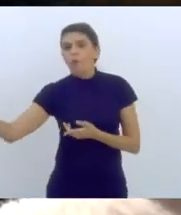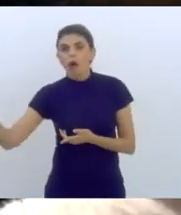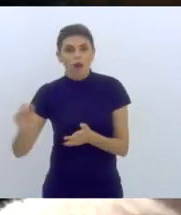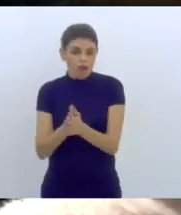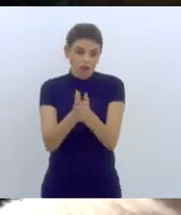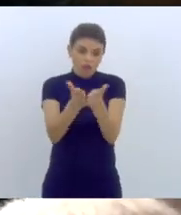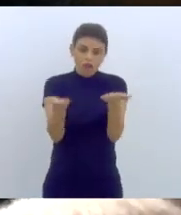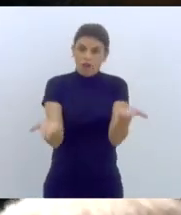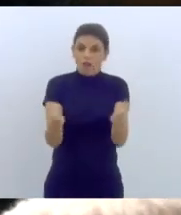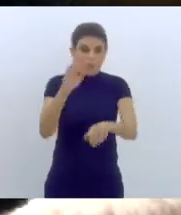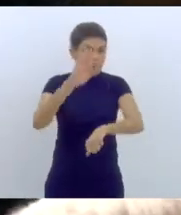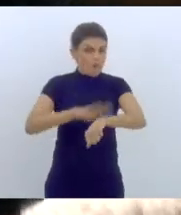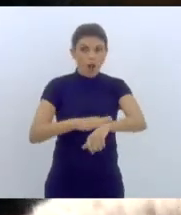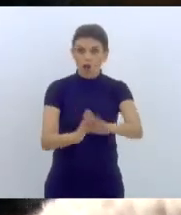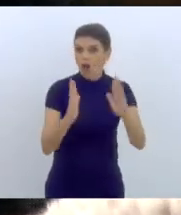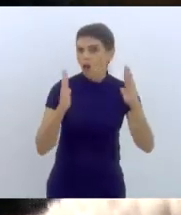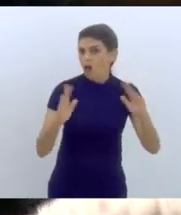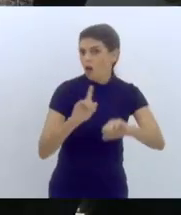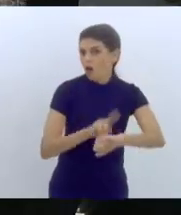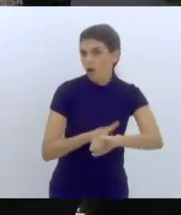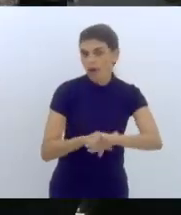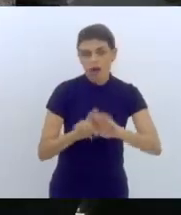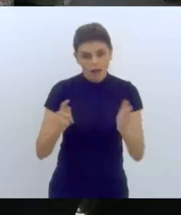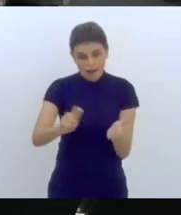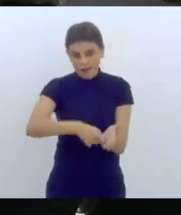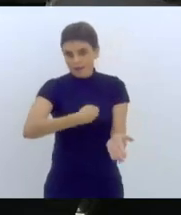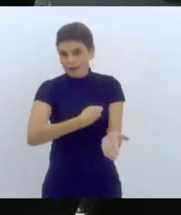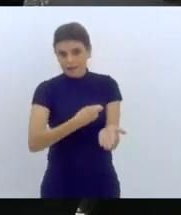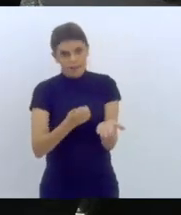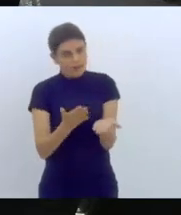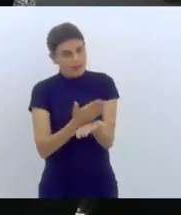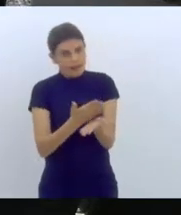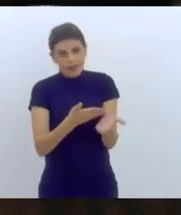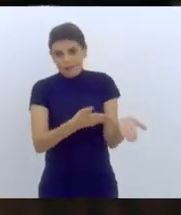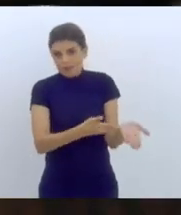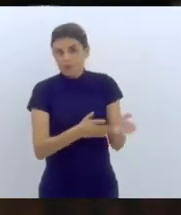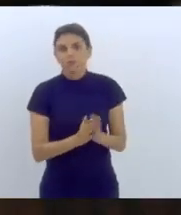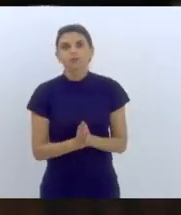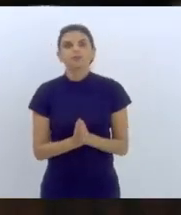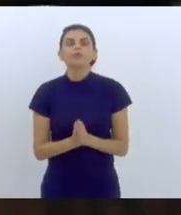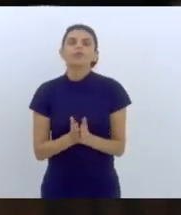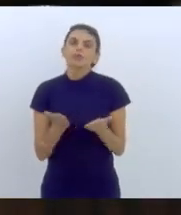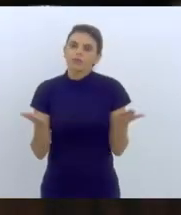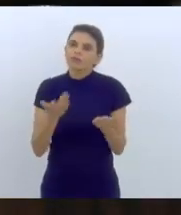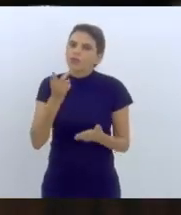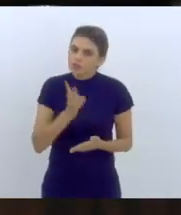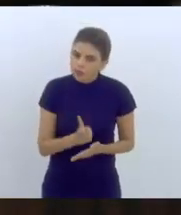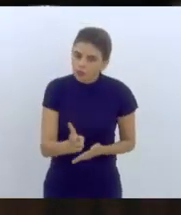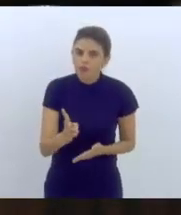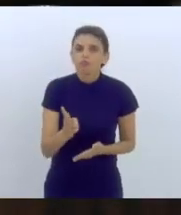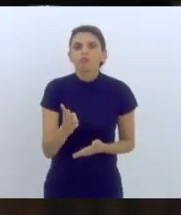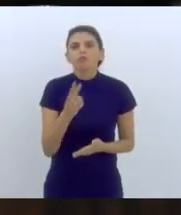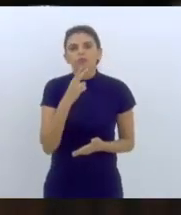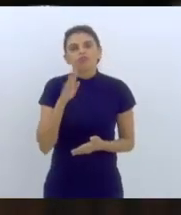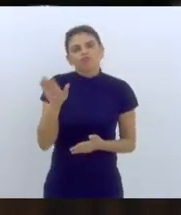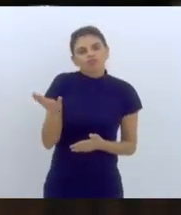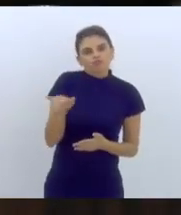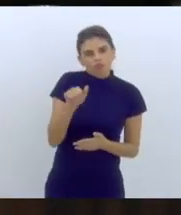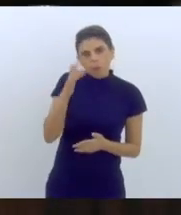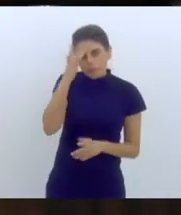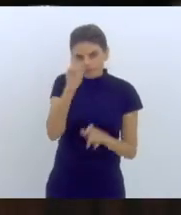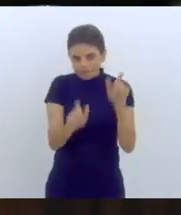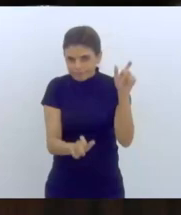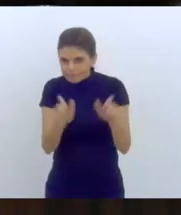o expediente deputado, final. Deputado, eu vou chamar a casa aos trabalhos novamente para que a gente